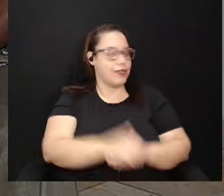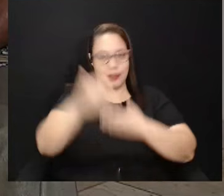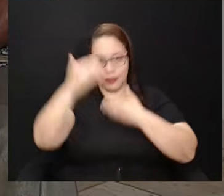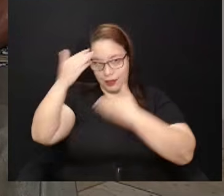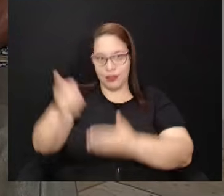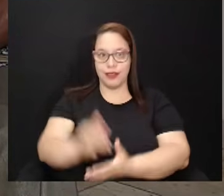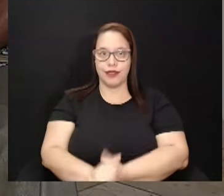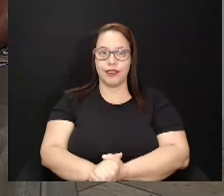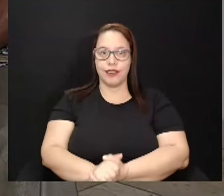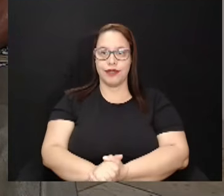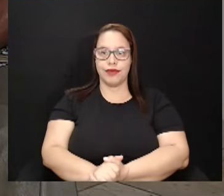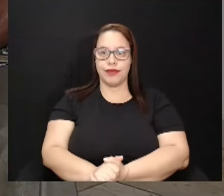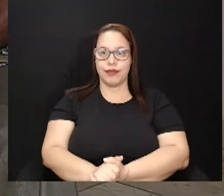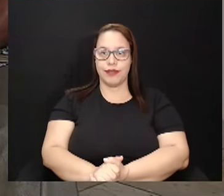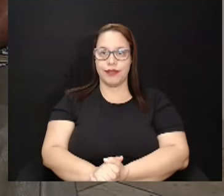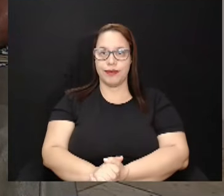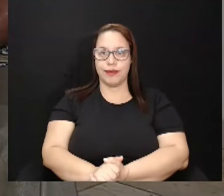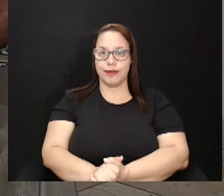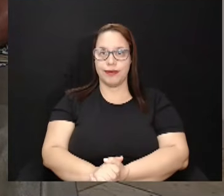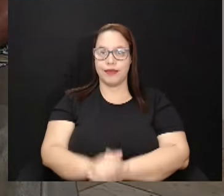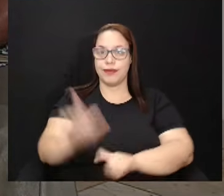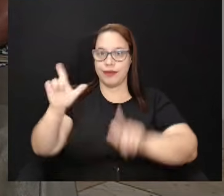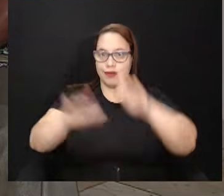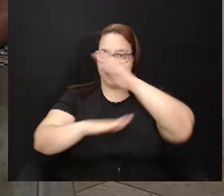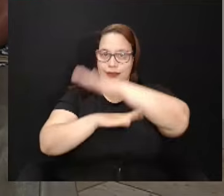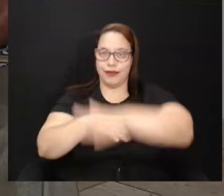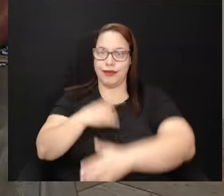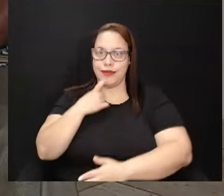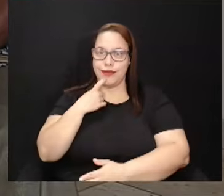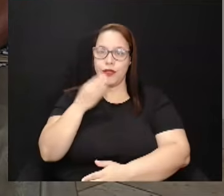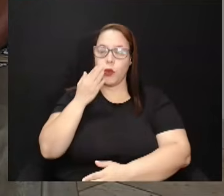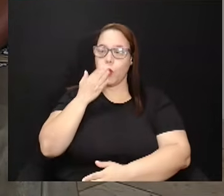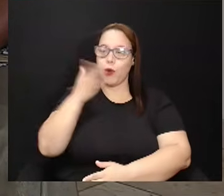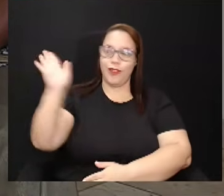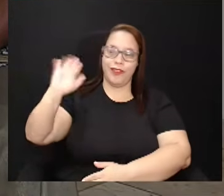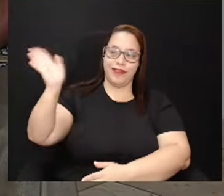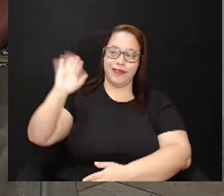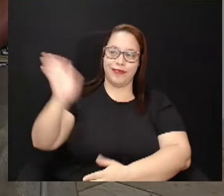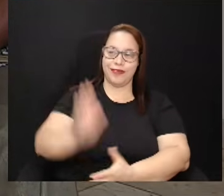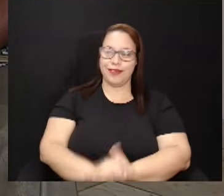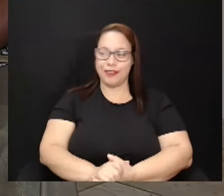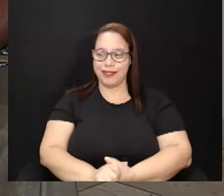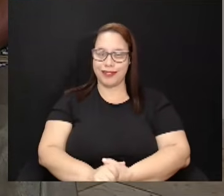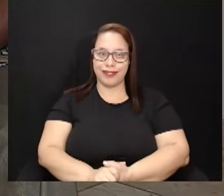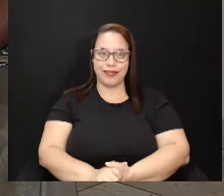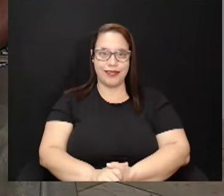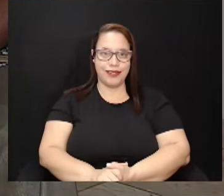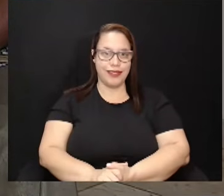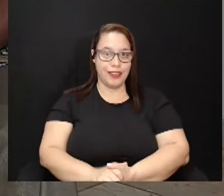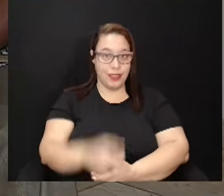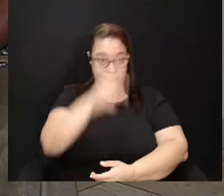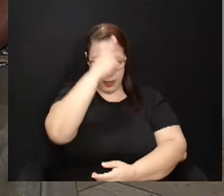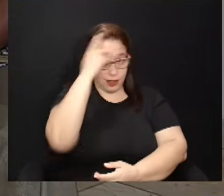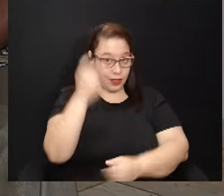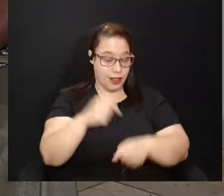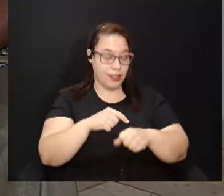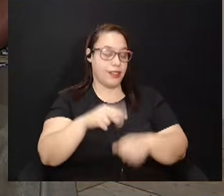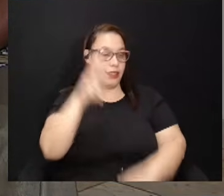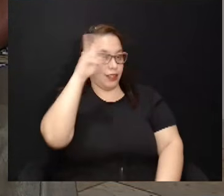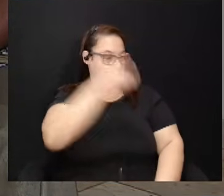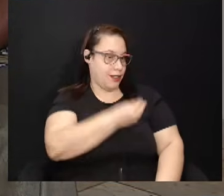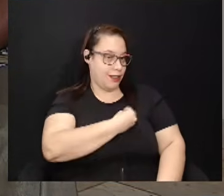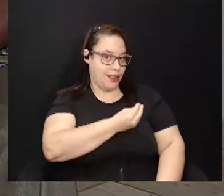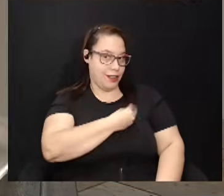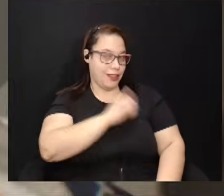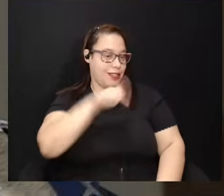você, Camila, TV Câmara. Um beijão para vocês. Pessoal, e esse foi mais um História de Vida. Até mais!